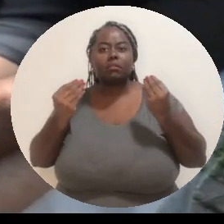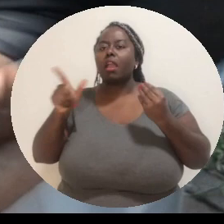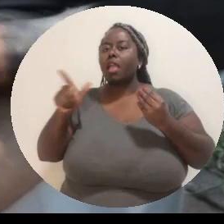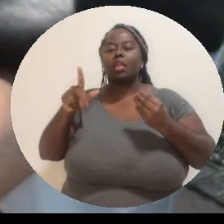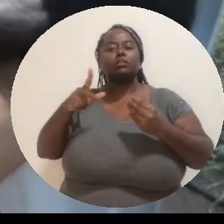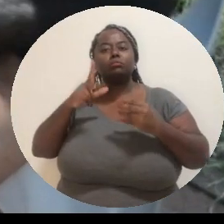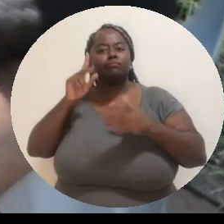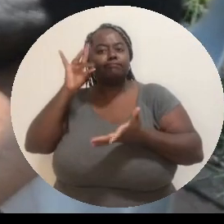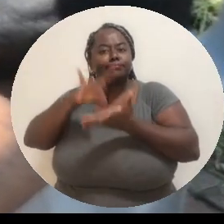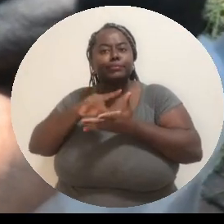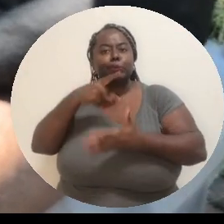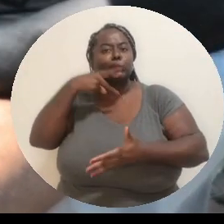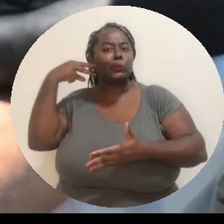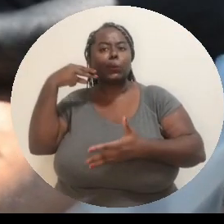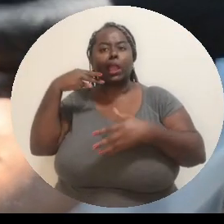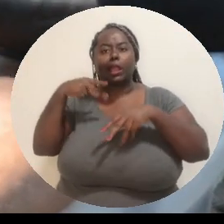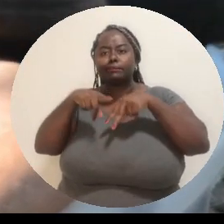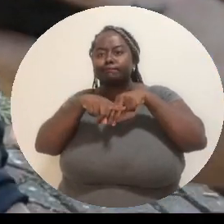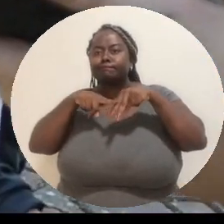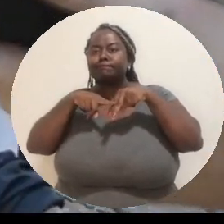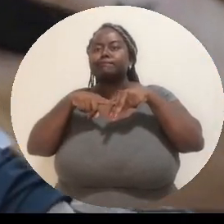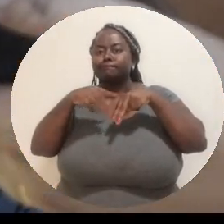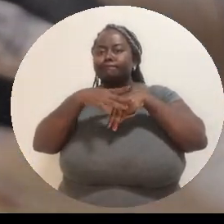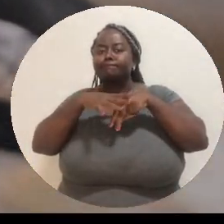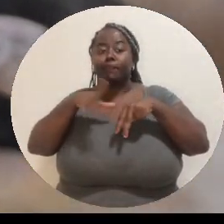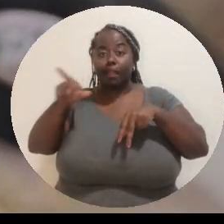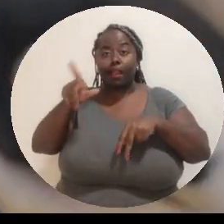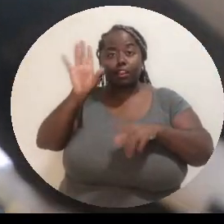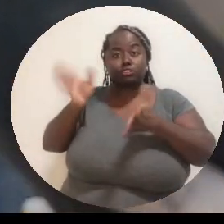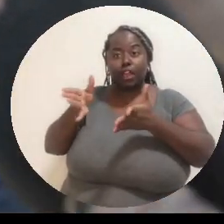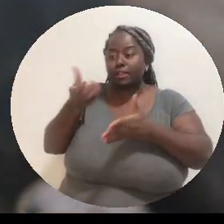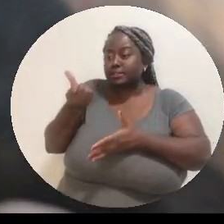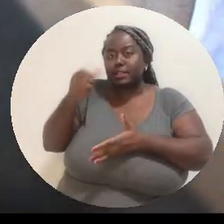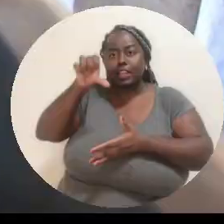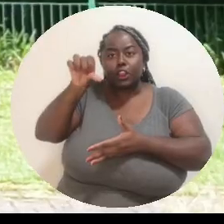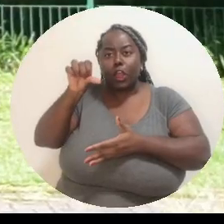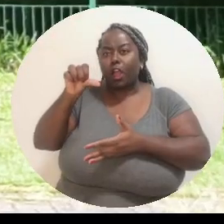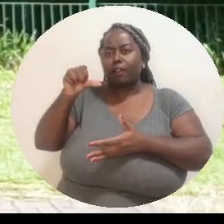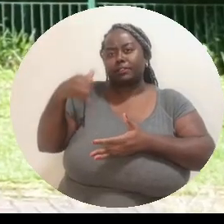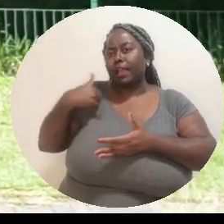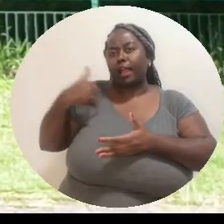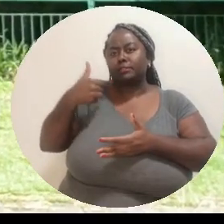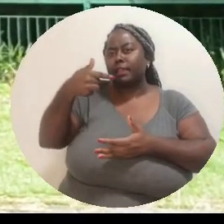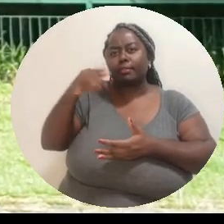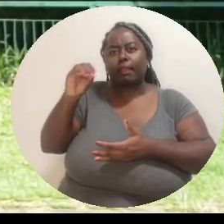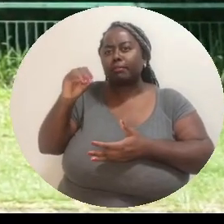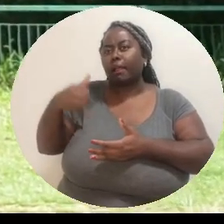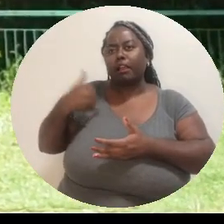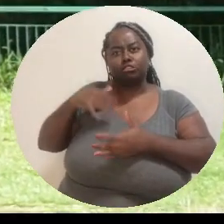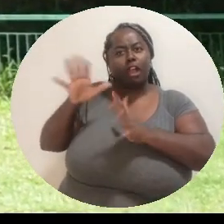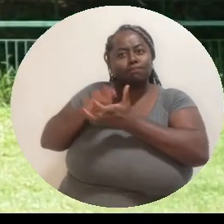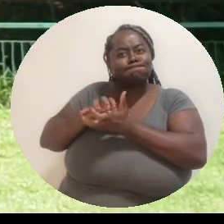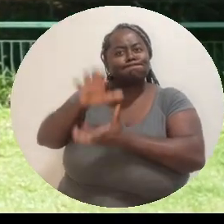uma sunga na verdade. E ele é um senhor já de 70 anos de idade, 69, vamos pôr 70 anos. E ele encarou super de boa, ficou